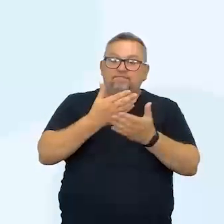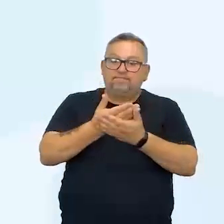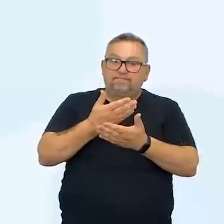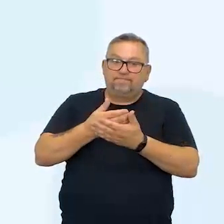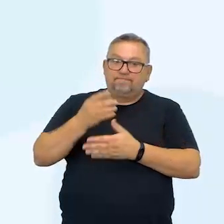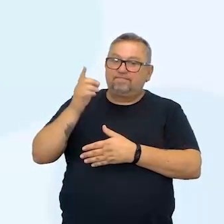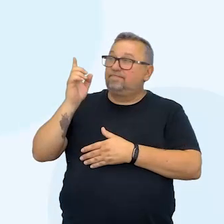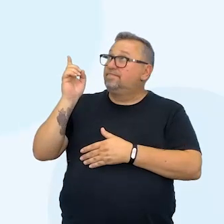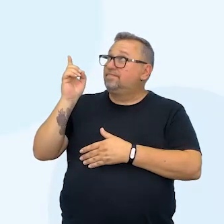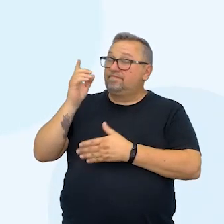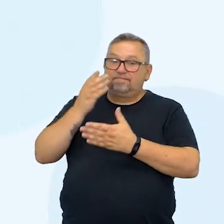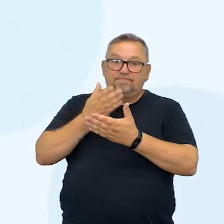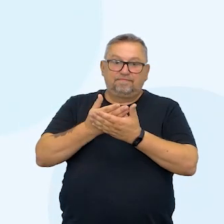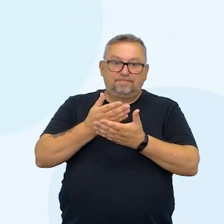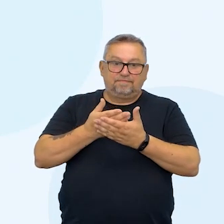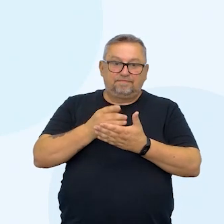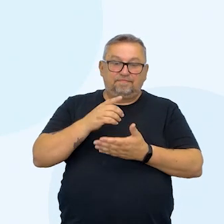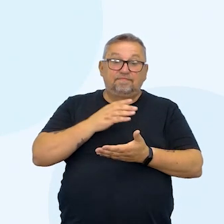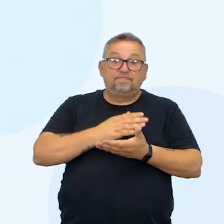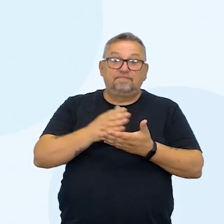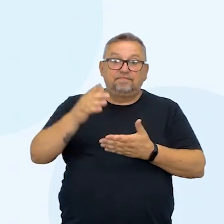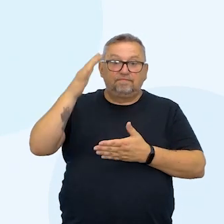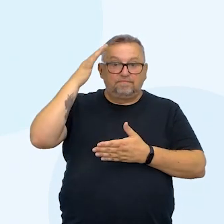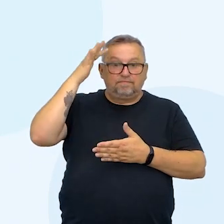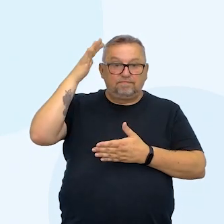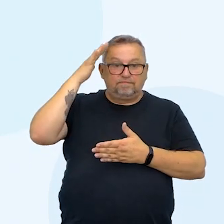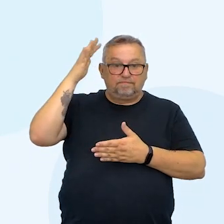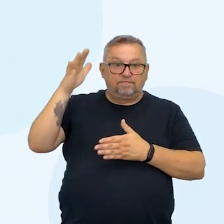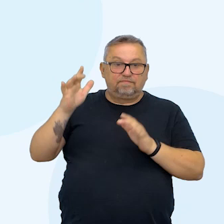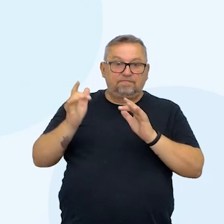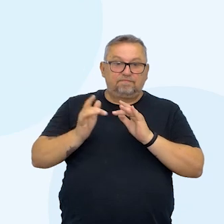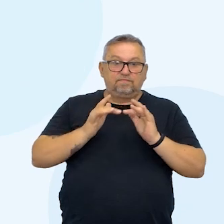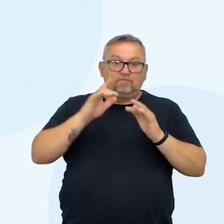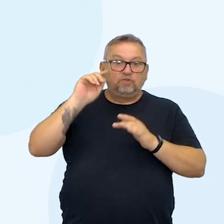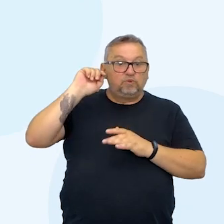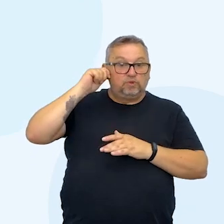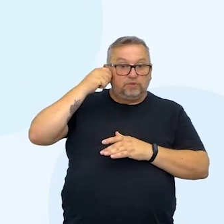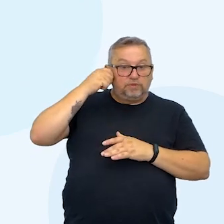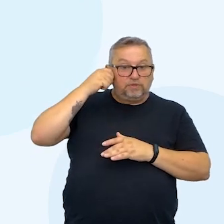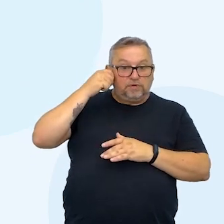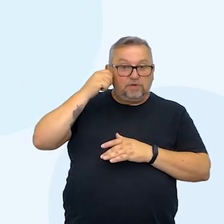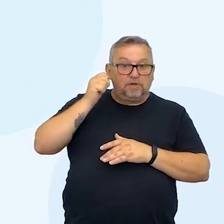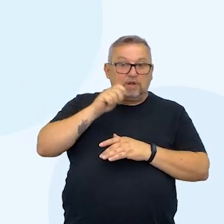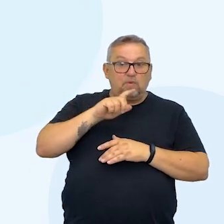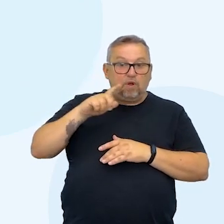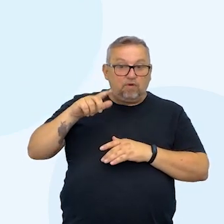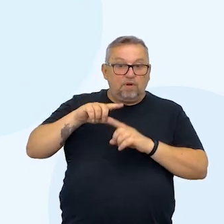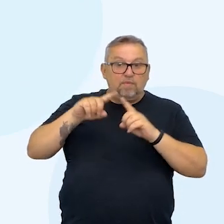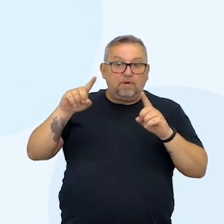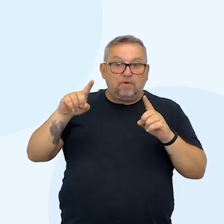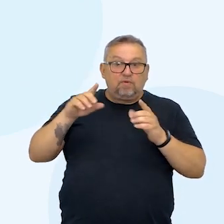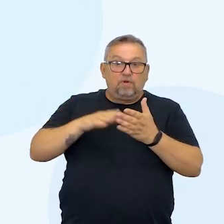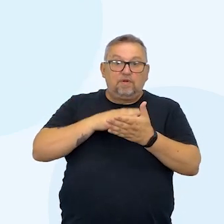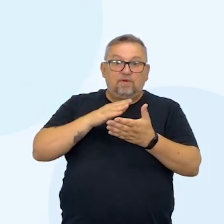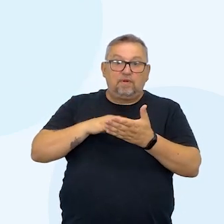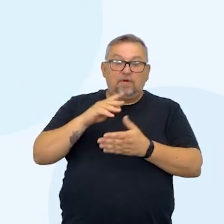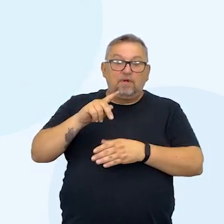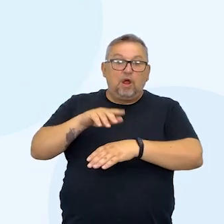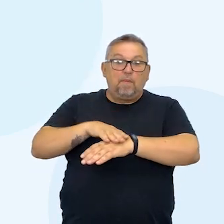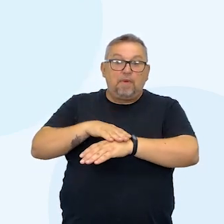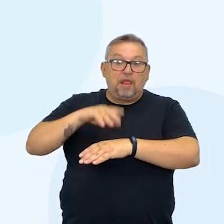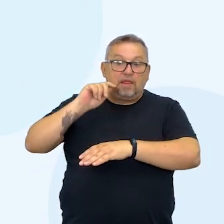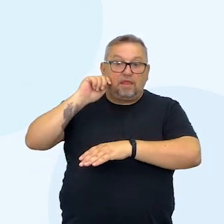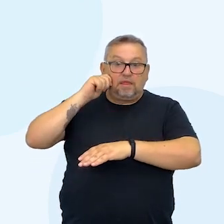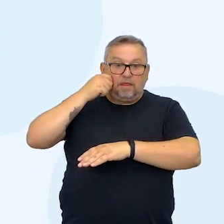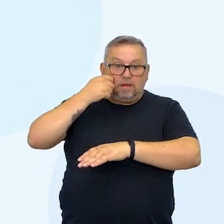aula. Na aula anterior, iniciamos a reflexão sobre a relação entre o negro e a linguagem a partir do livro Pele